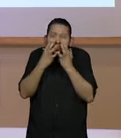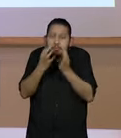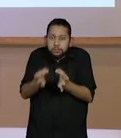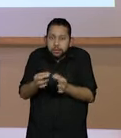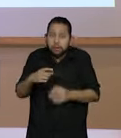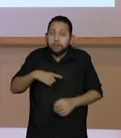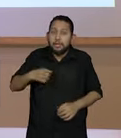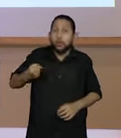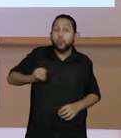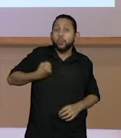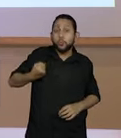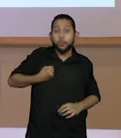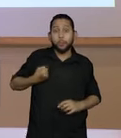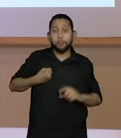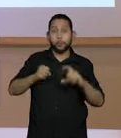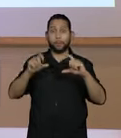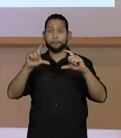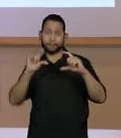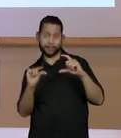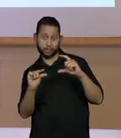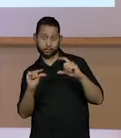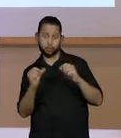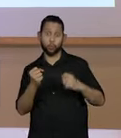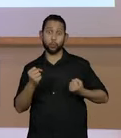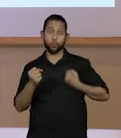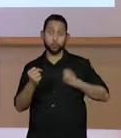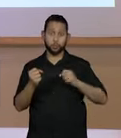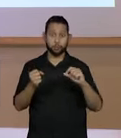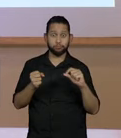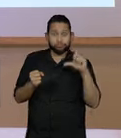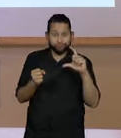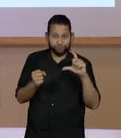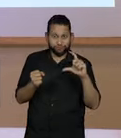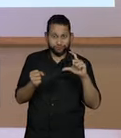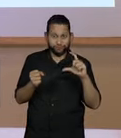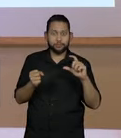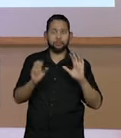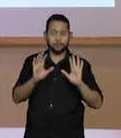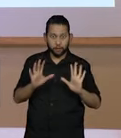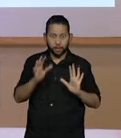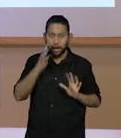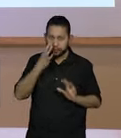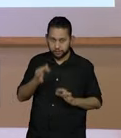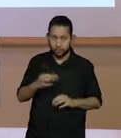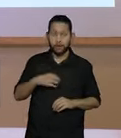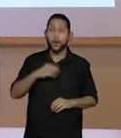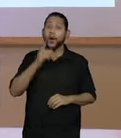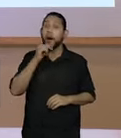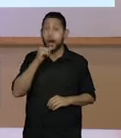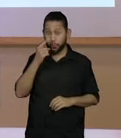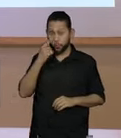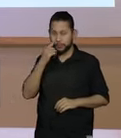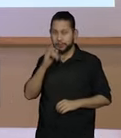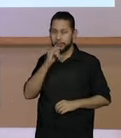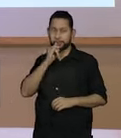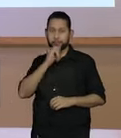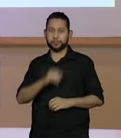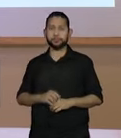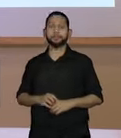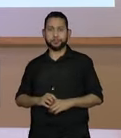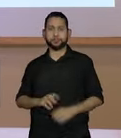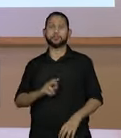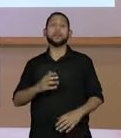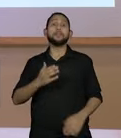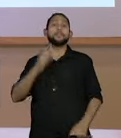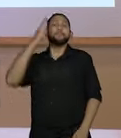do elemento ali. No caso da molécula de água, a gente tem então a representação